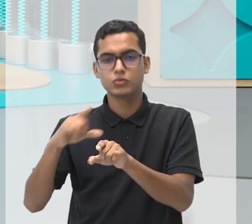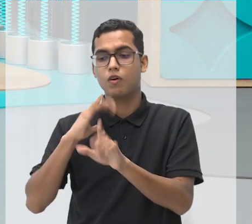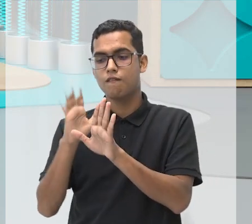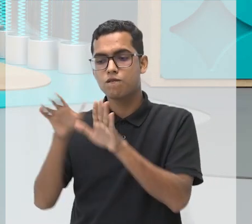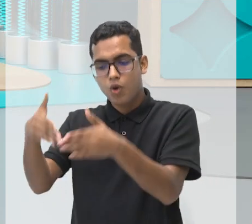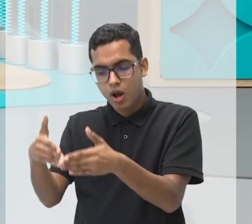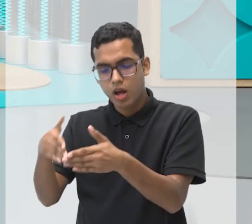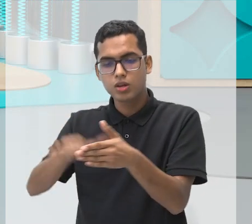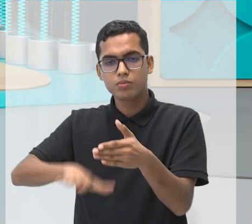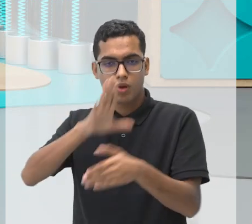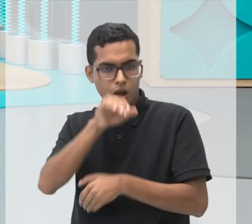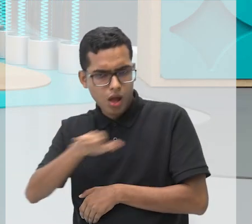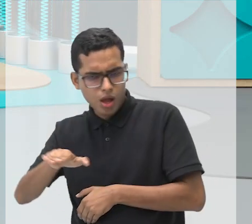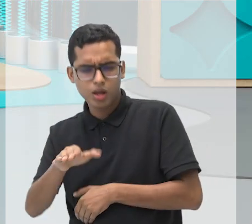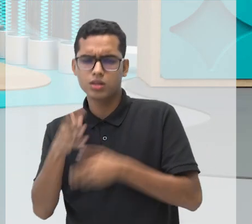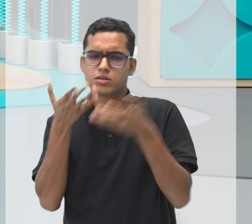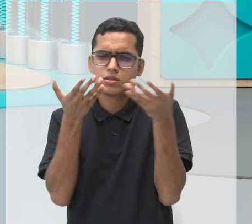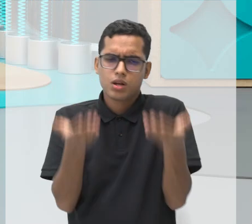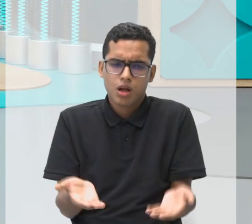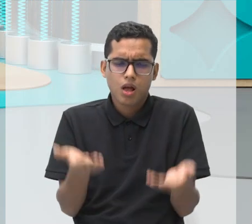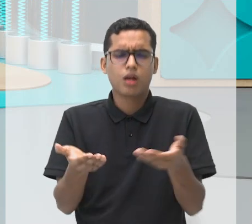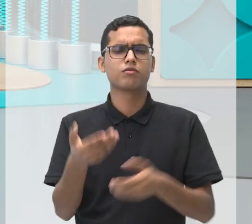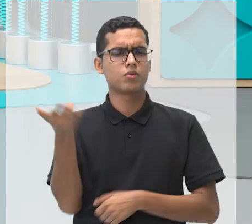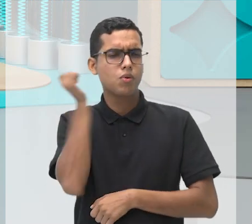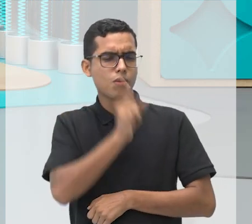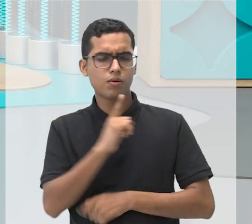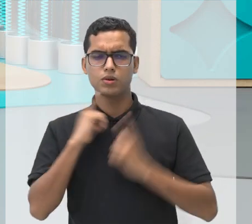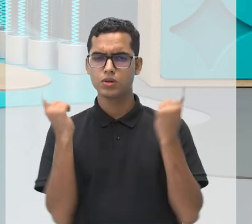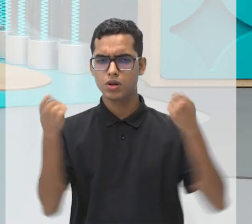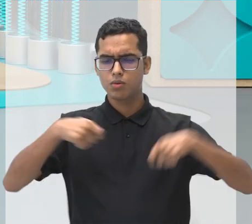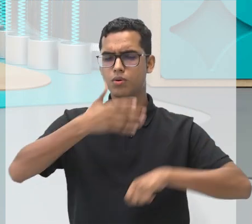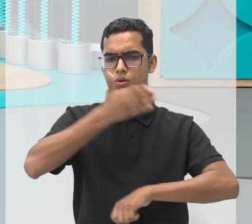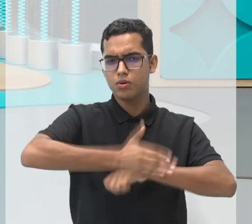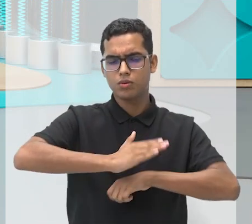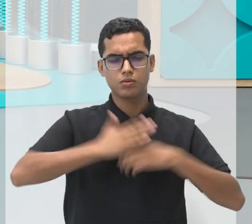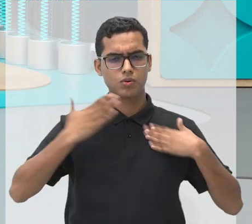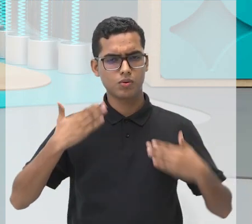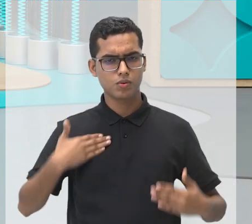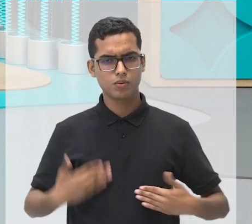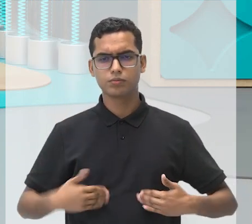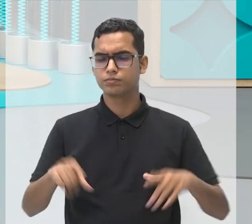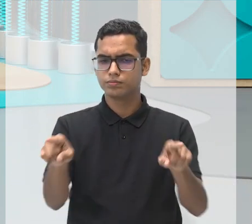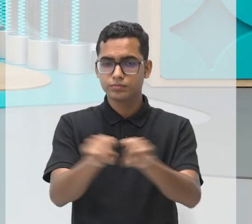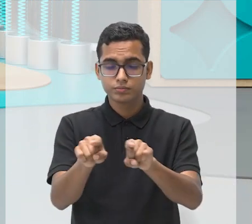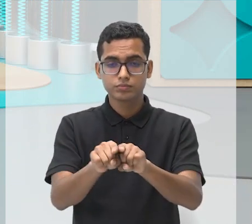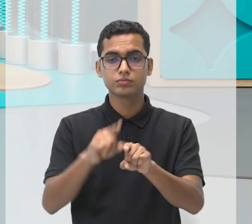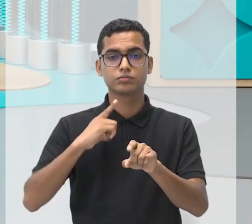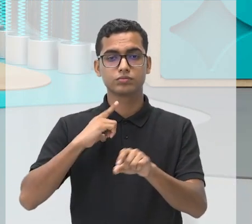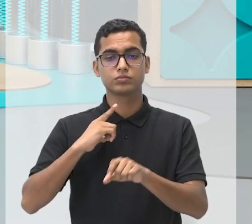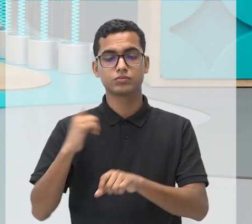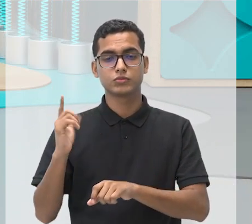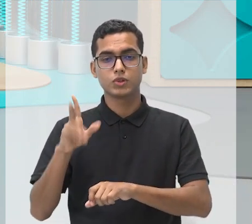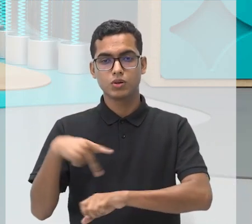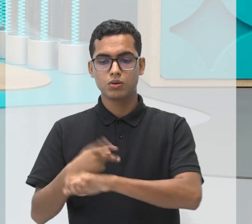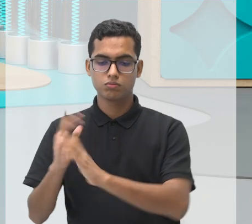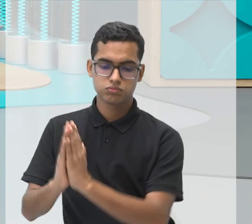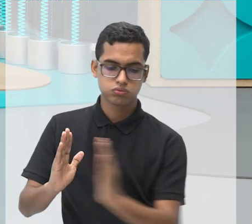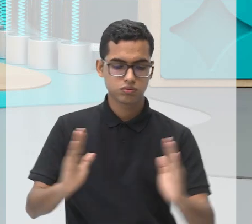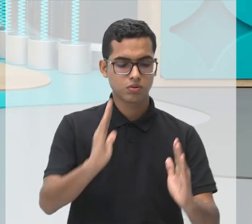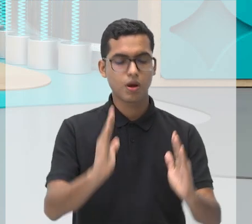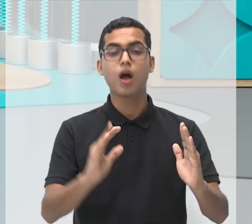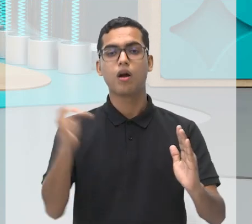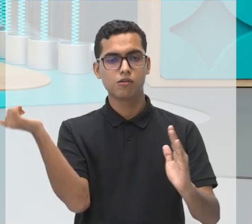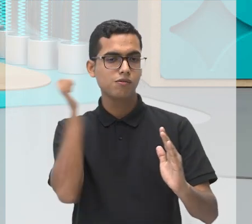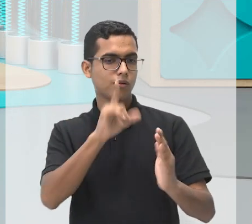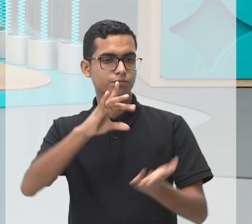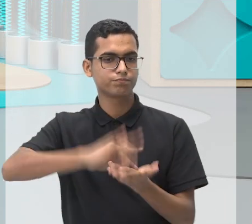leve, suave e adequado dessas capacidades físicas, até nós conseguirmos adentrar na fase em que nós podemos treinar com